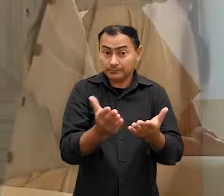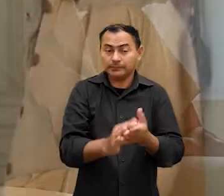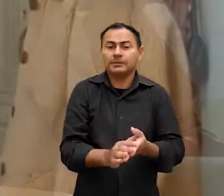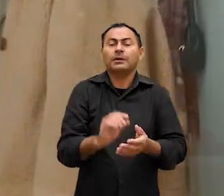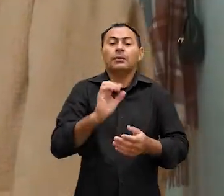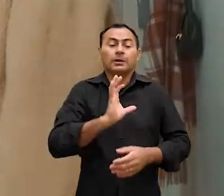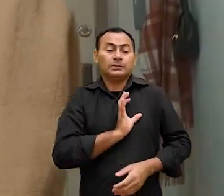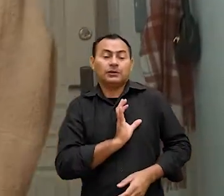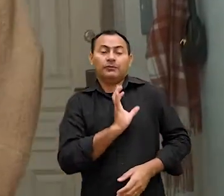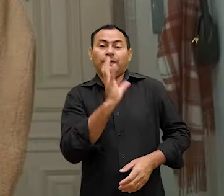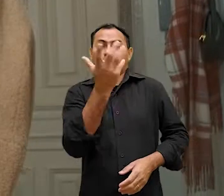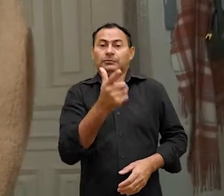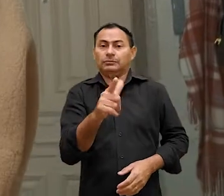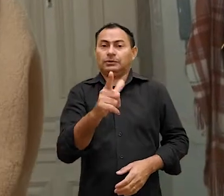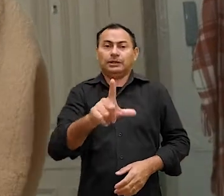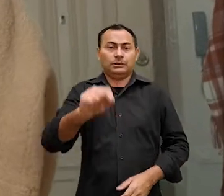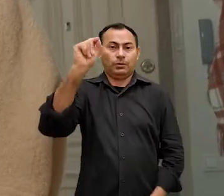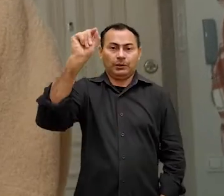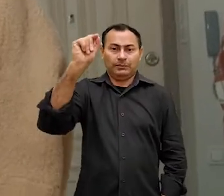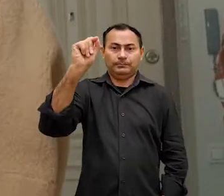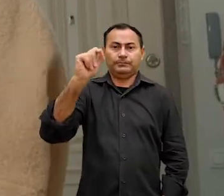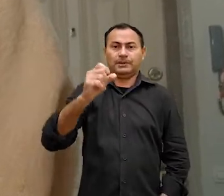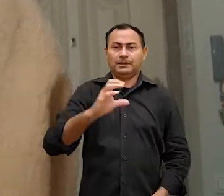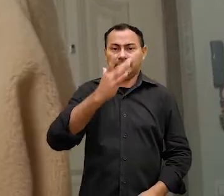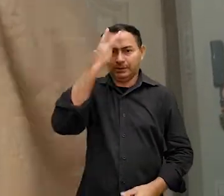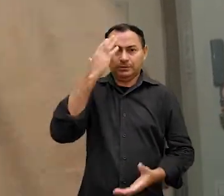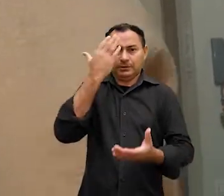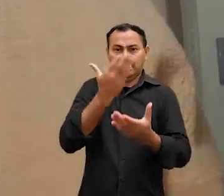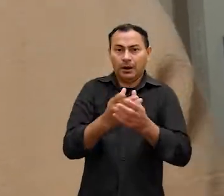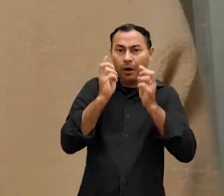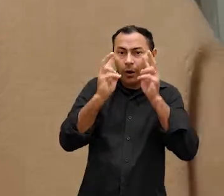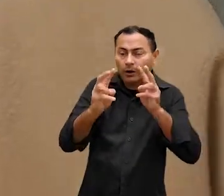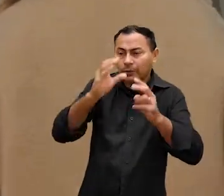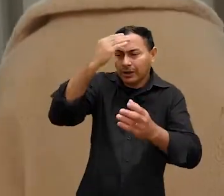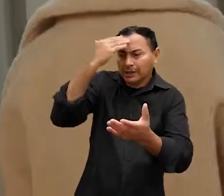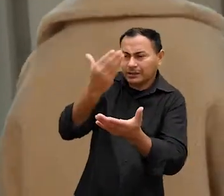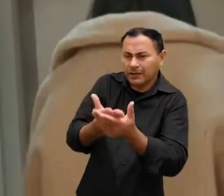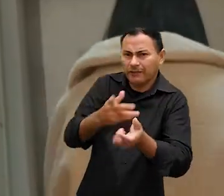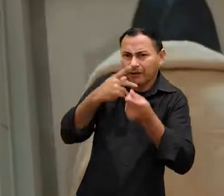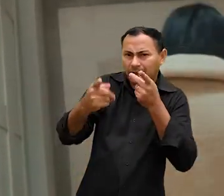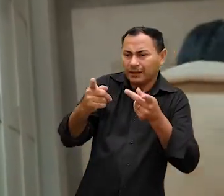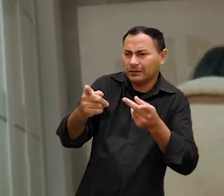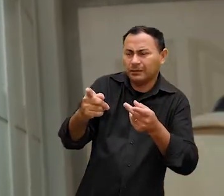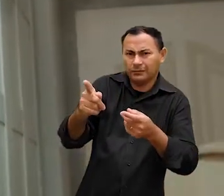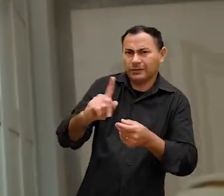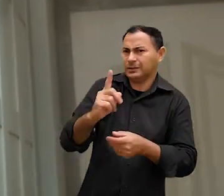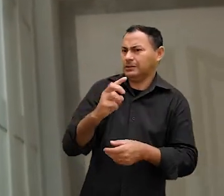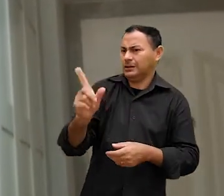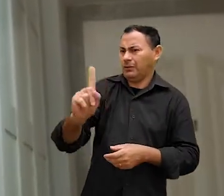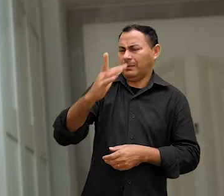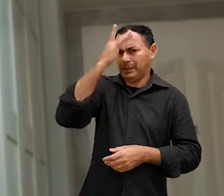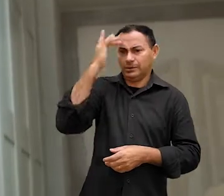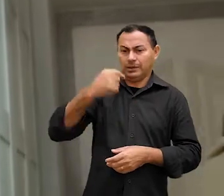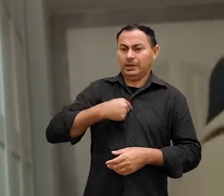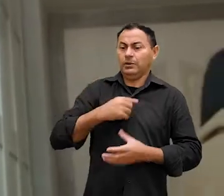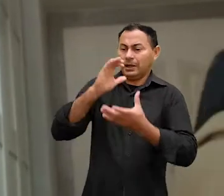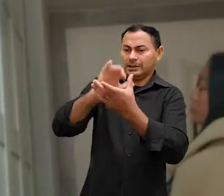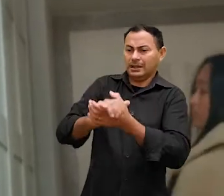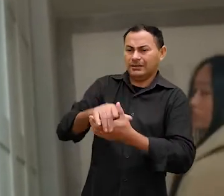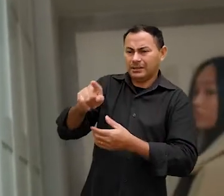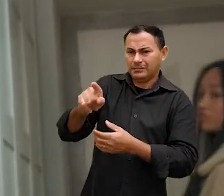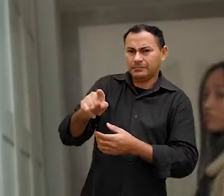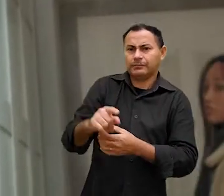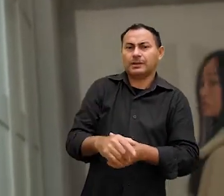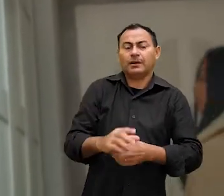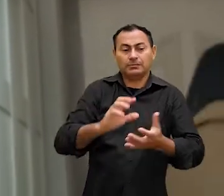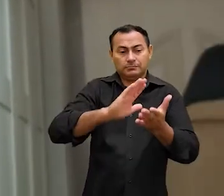se converteu não tem opção. Se o incrédulo olha para o crente e diz, você não é a pessoa com quem me casei.